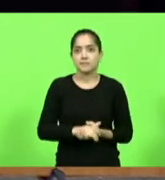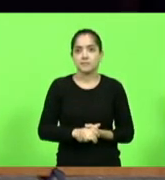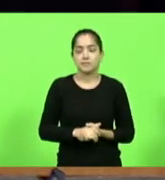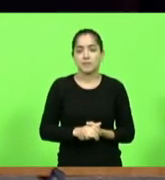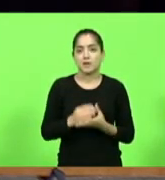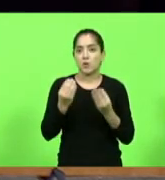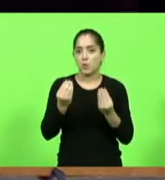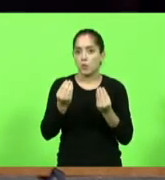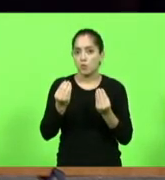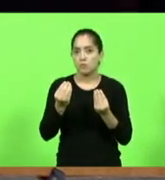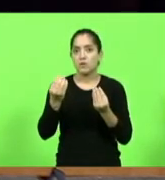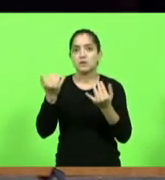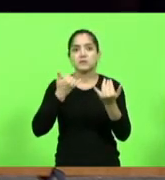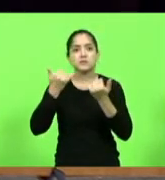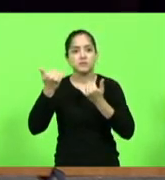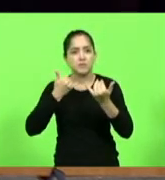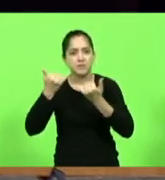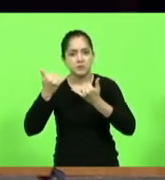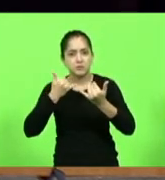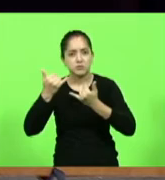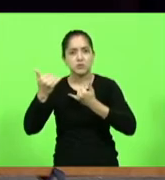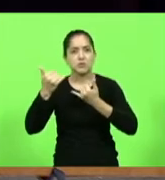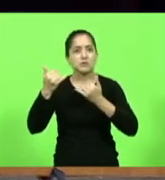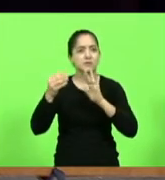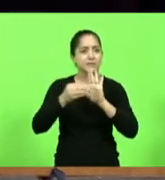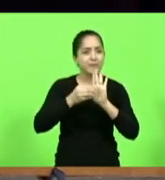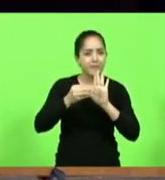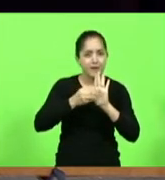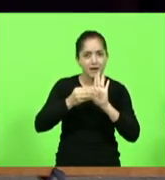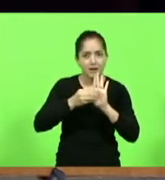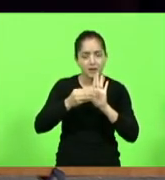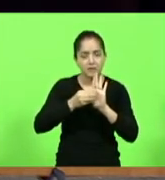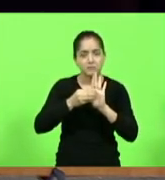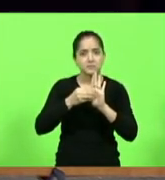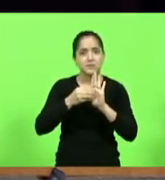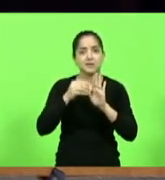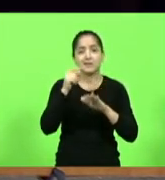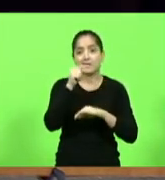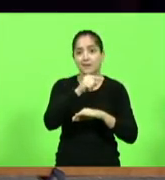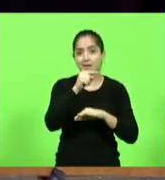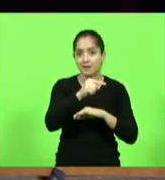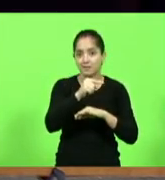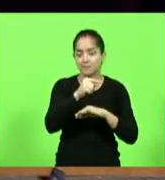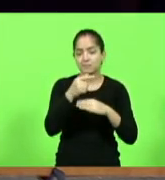as informações e desinformações que chegam lá.